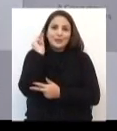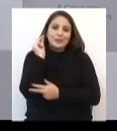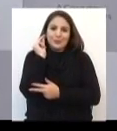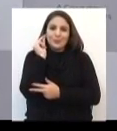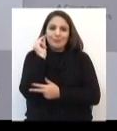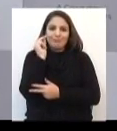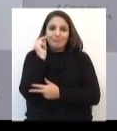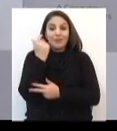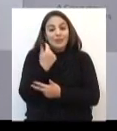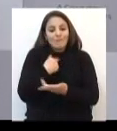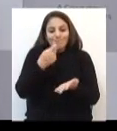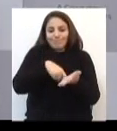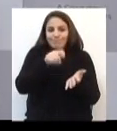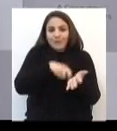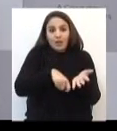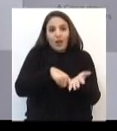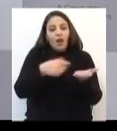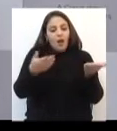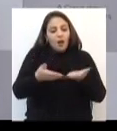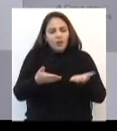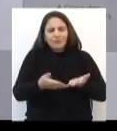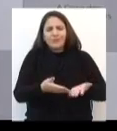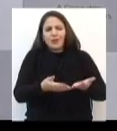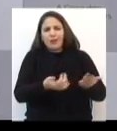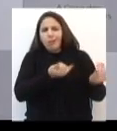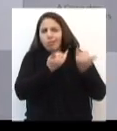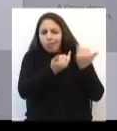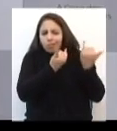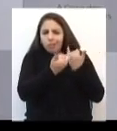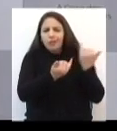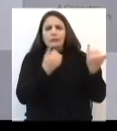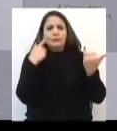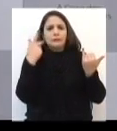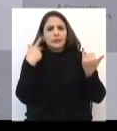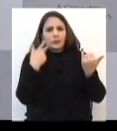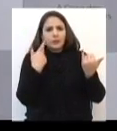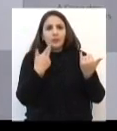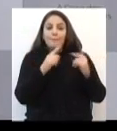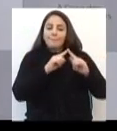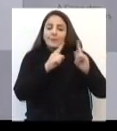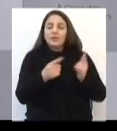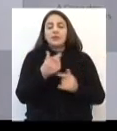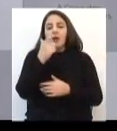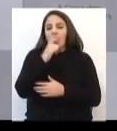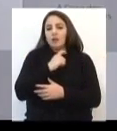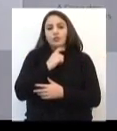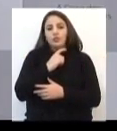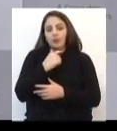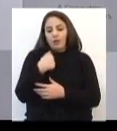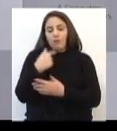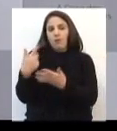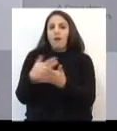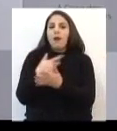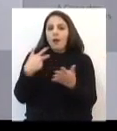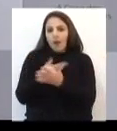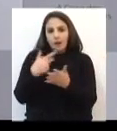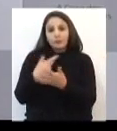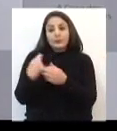Acabei escutando alguns colegas vereadores, as falas na tribuna, mas confesso que não fui a fundo buscar